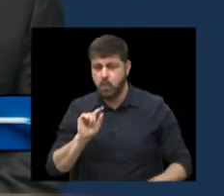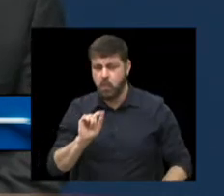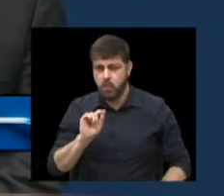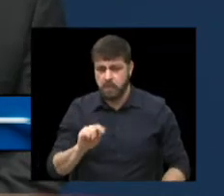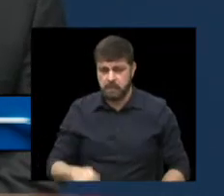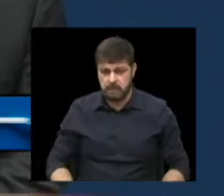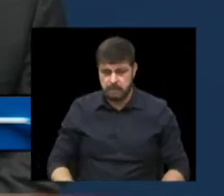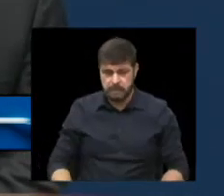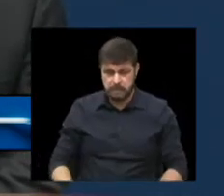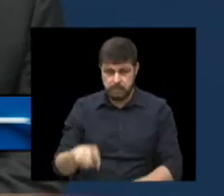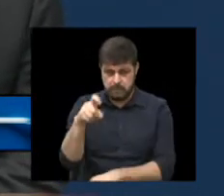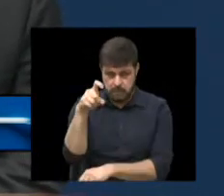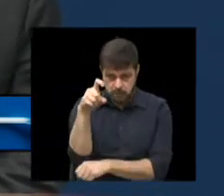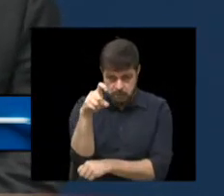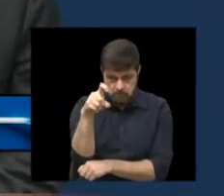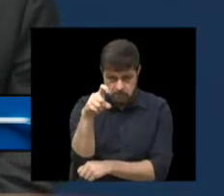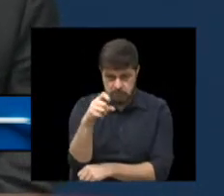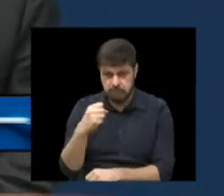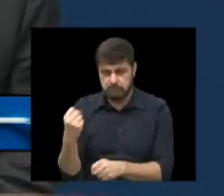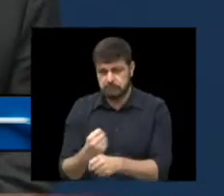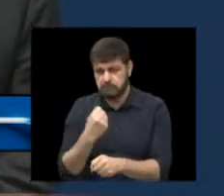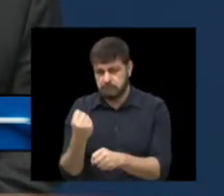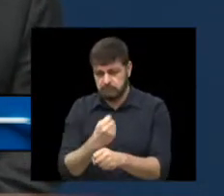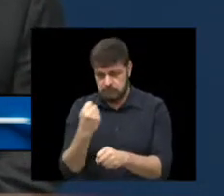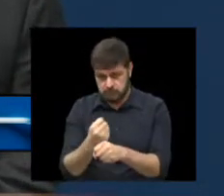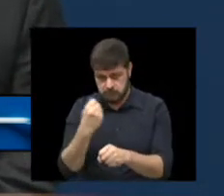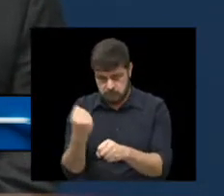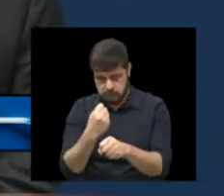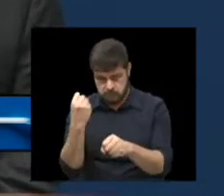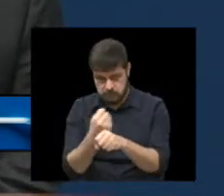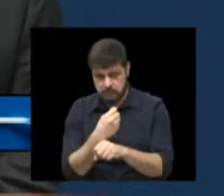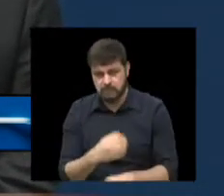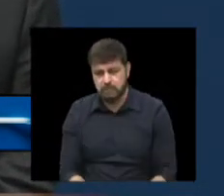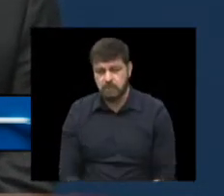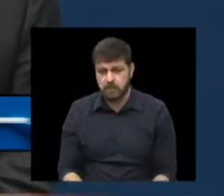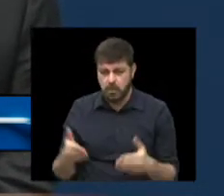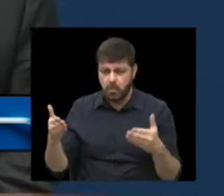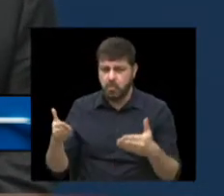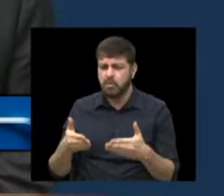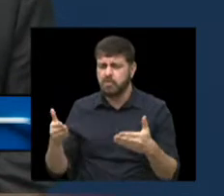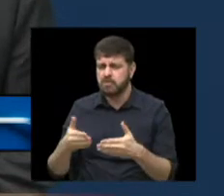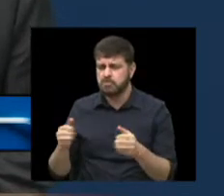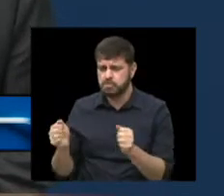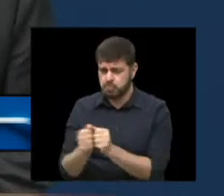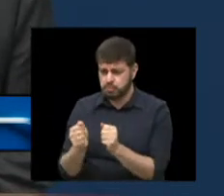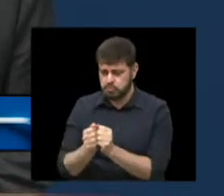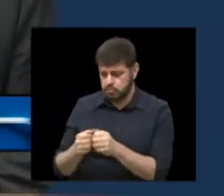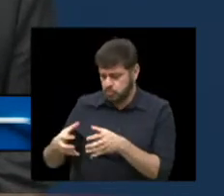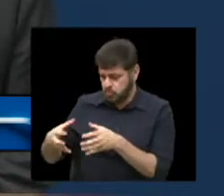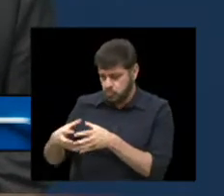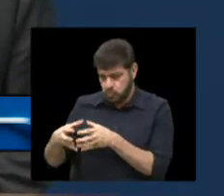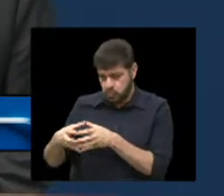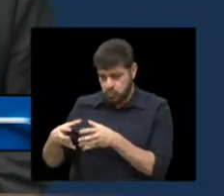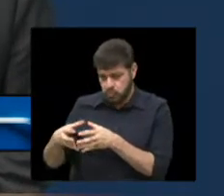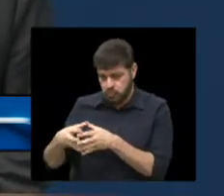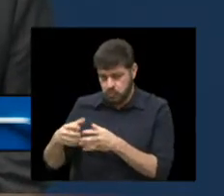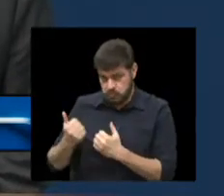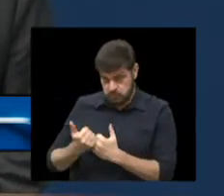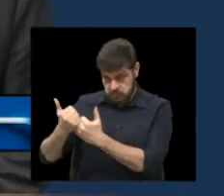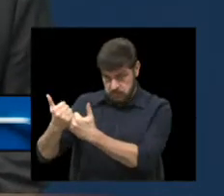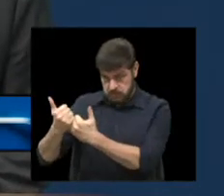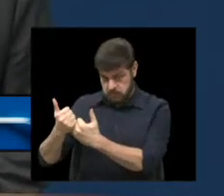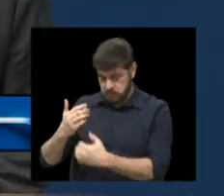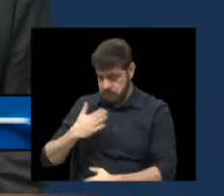Centro de Convivência de Campinas. Hoje, junto com a equipe de